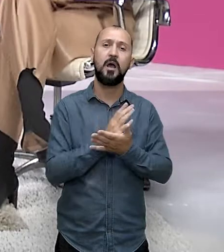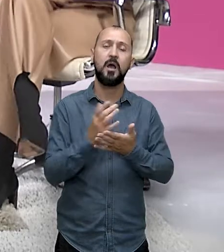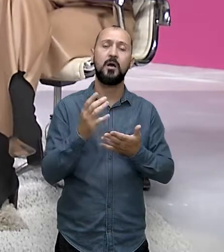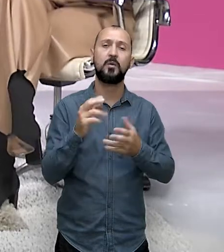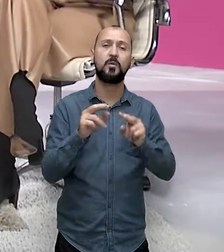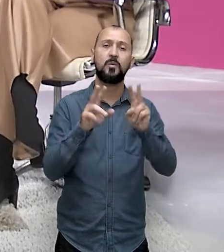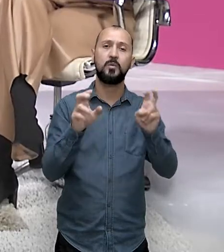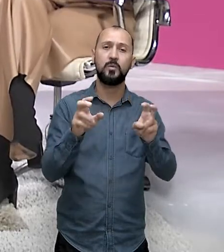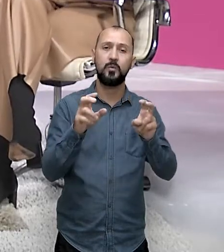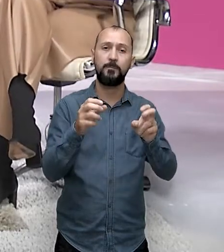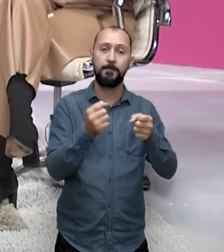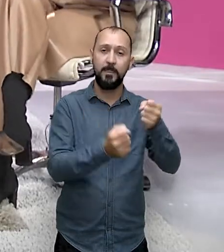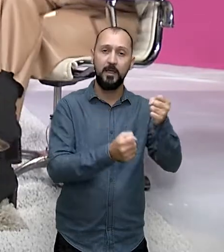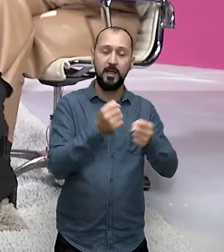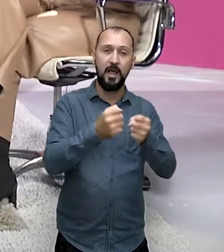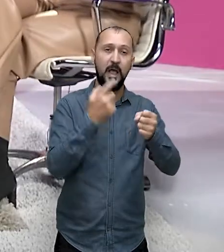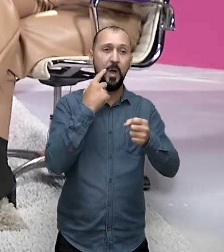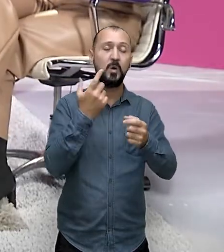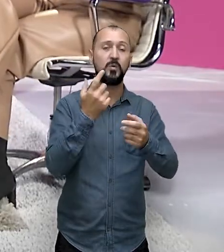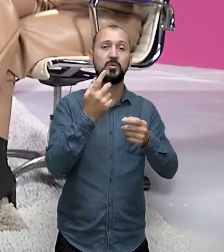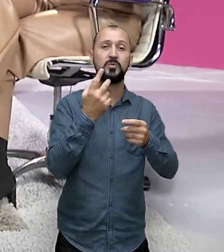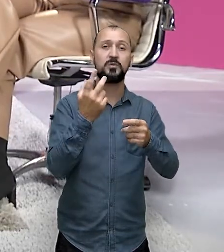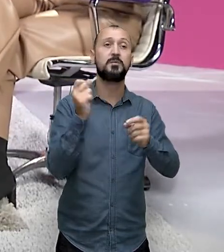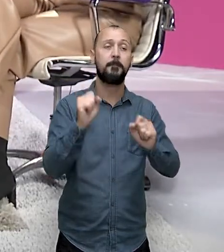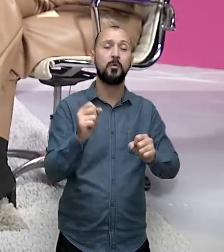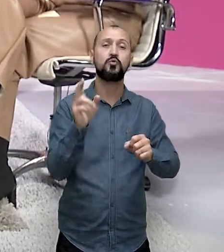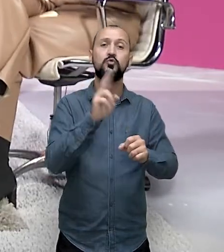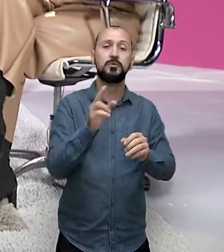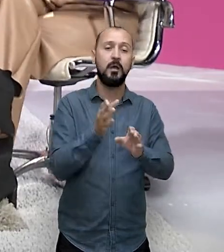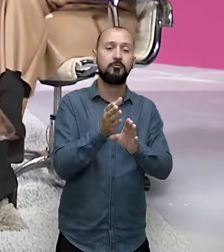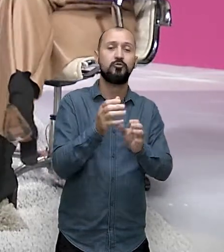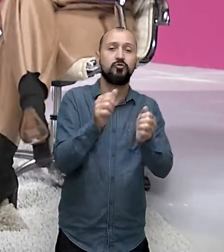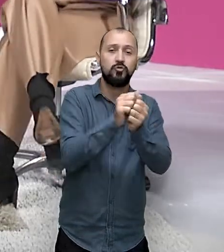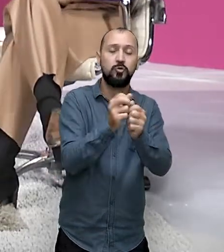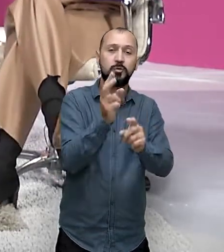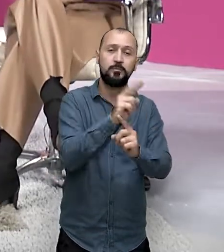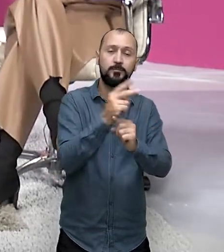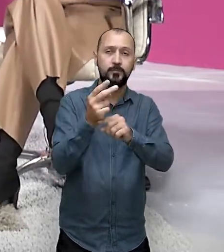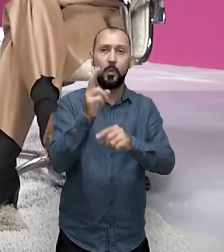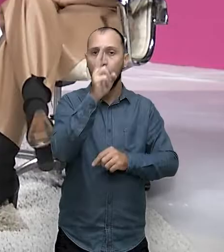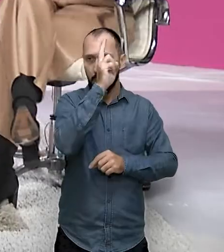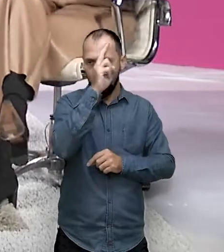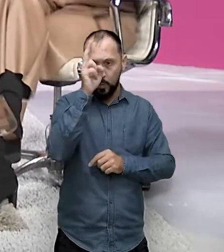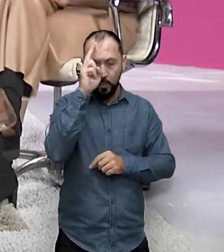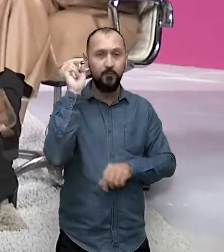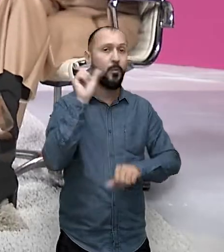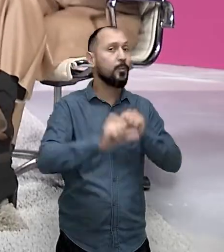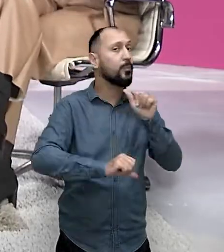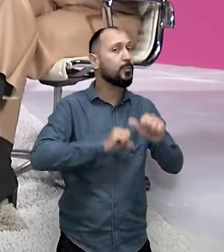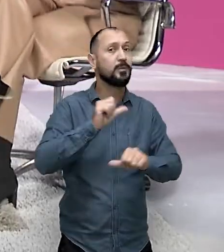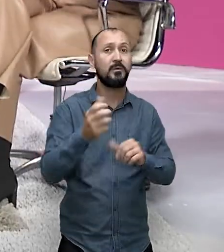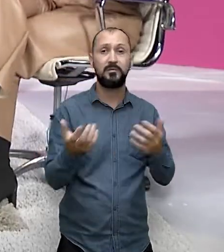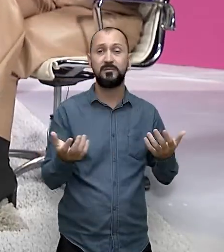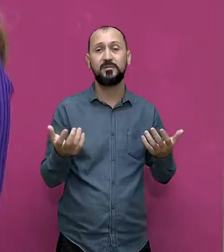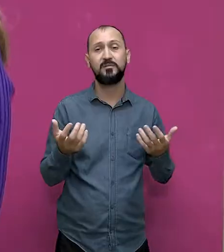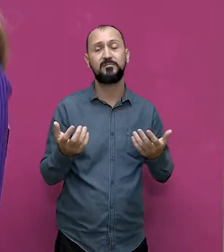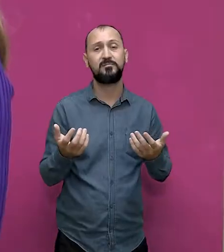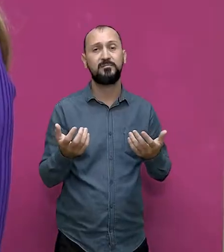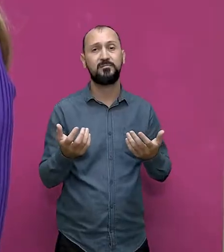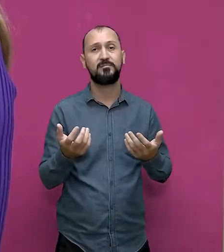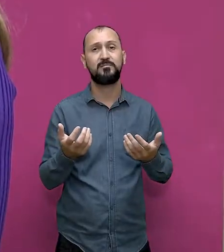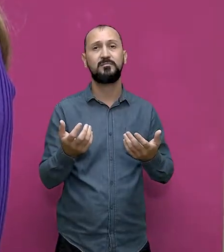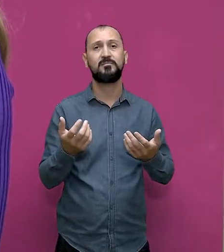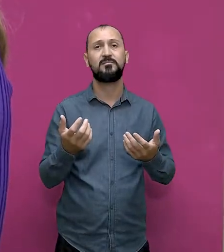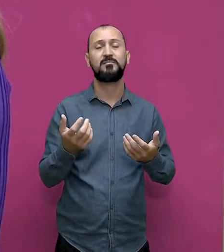também, a questão de carros compartilhados, a questão dos próprios Ubers também foi uma revolução no processo